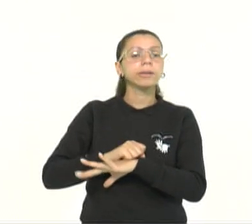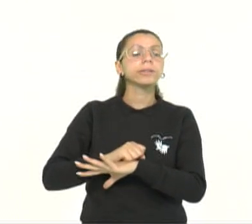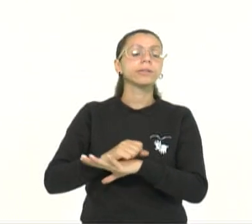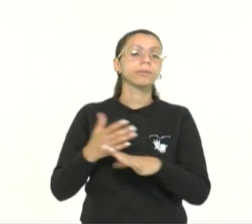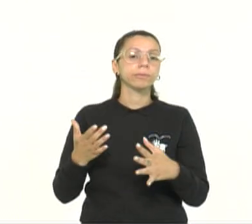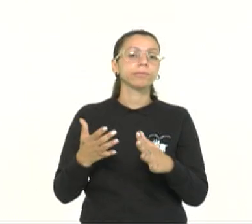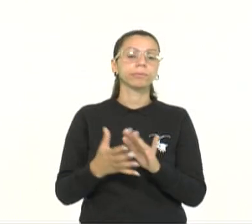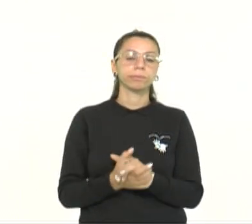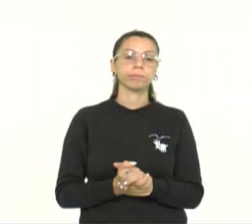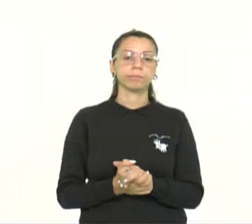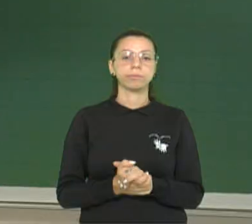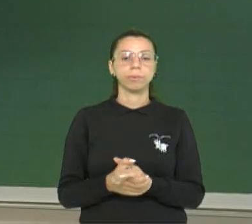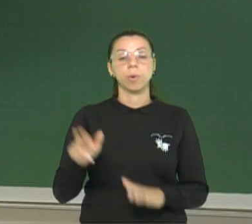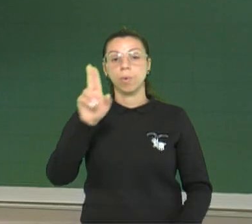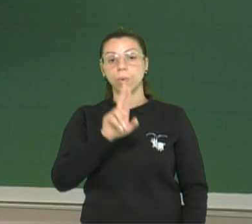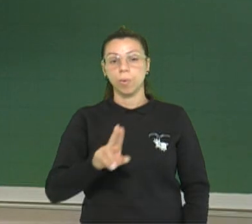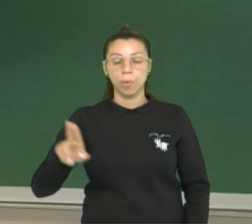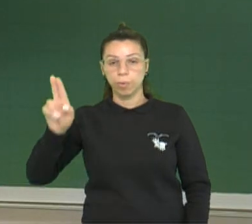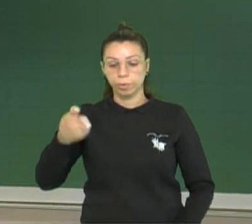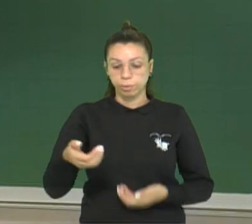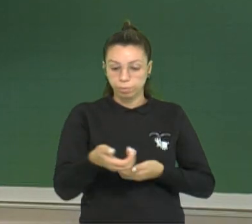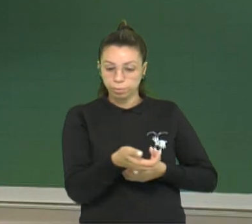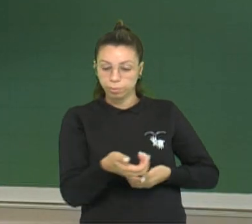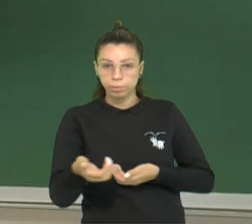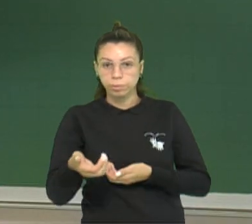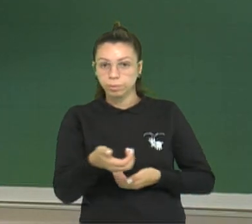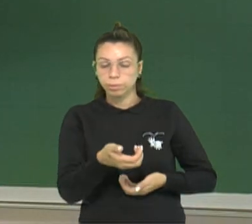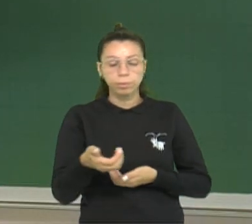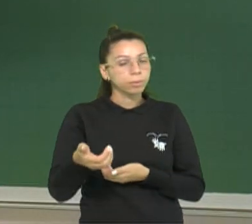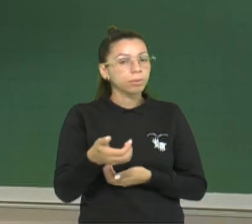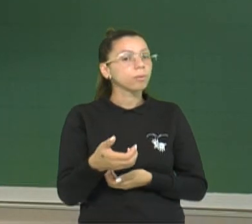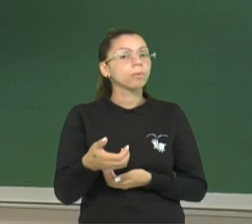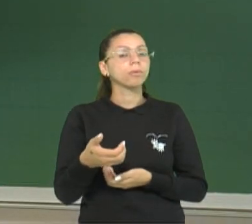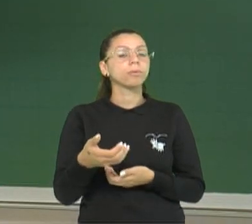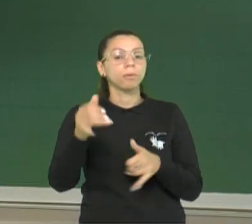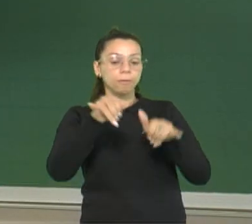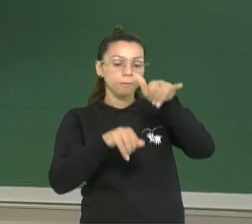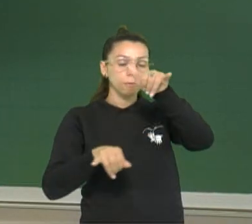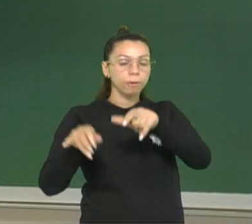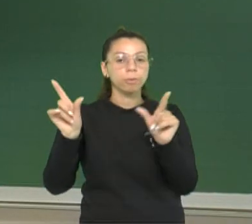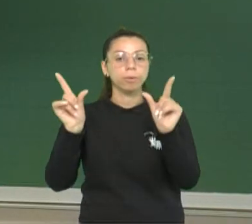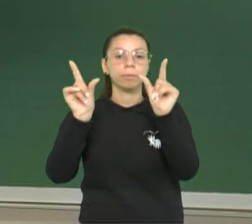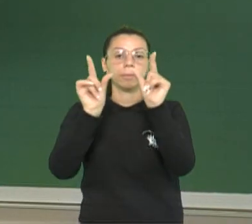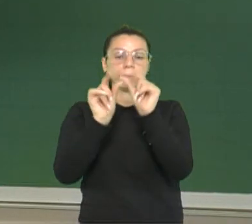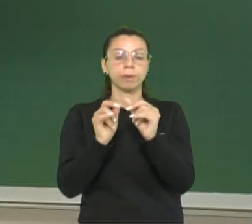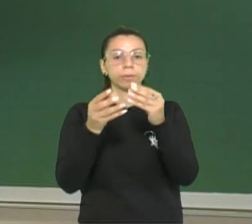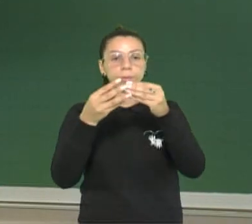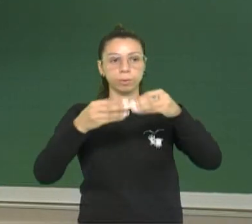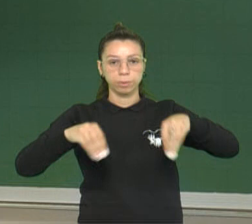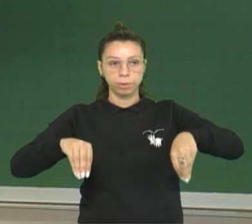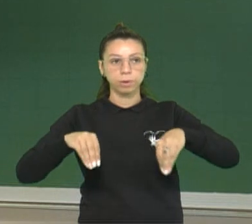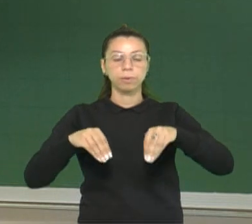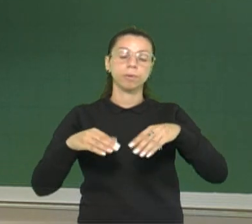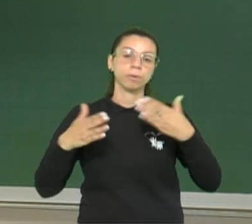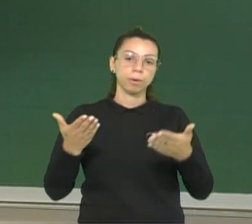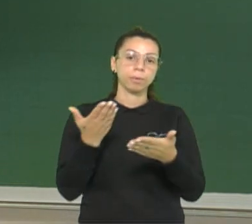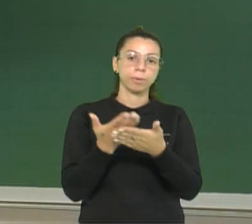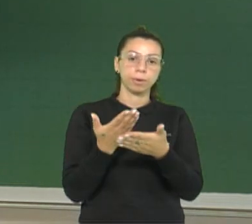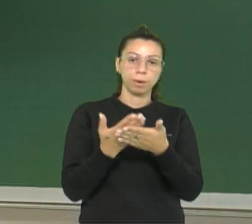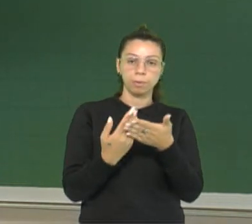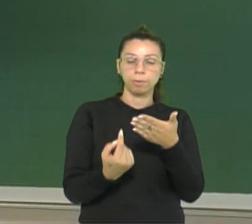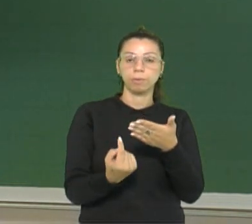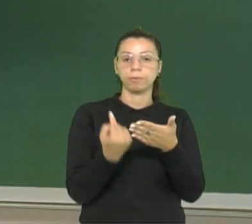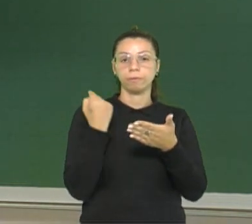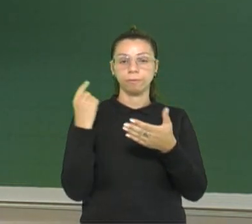nós temos também o uso de fertilizantes com fórmulas menos agressivas. E tudo isso que nós falamos, que você também pode rever na aula